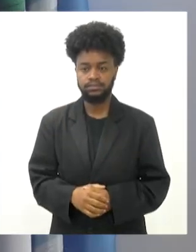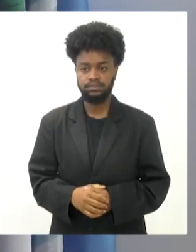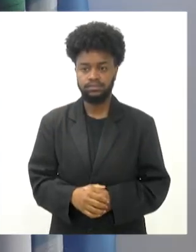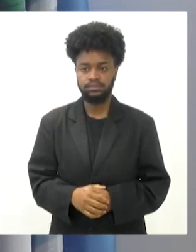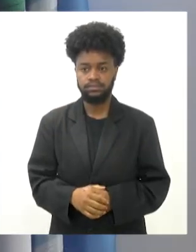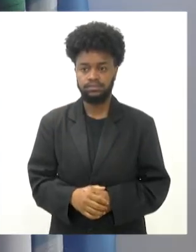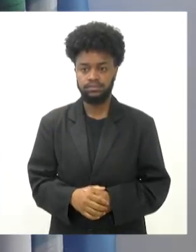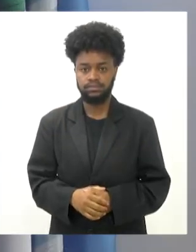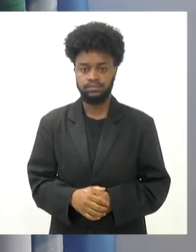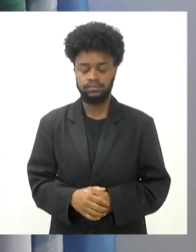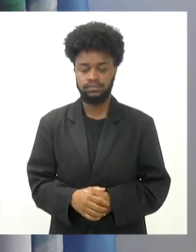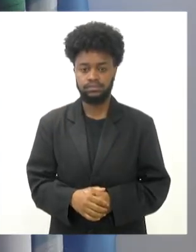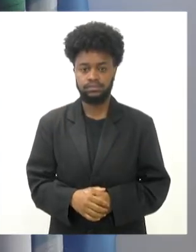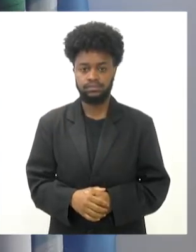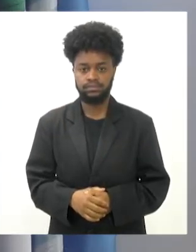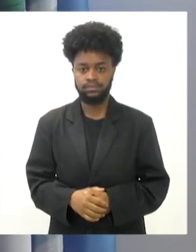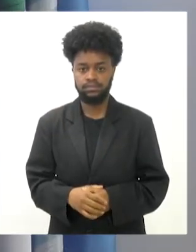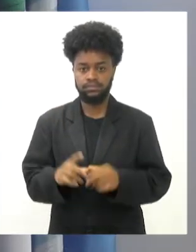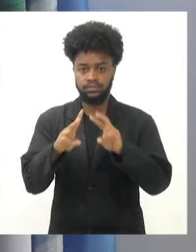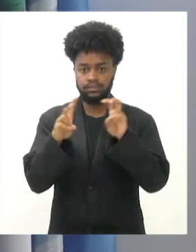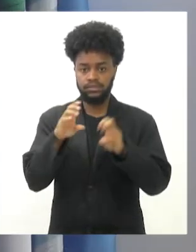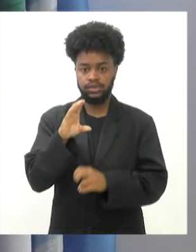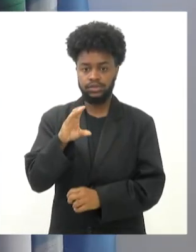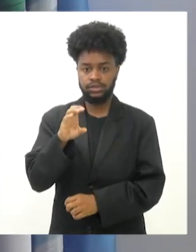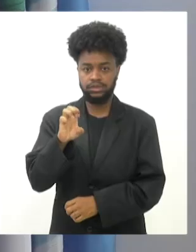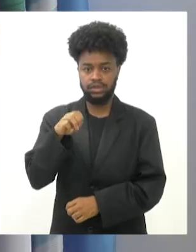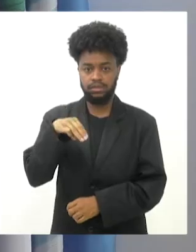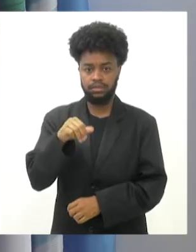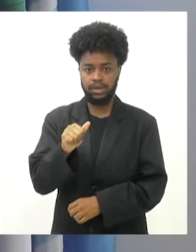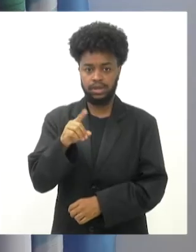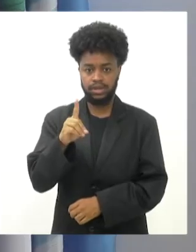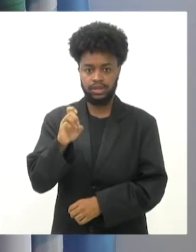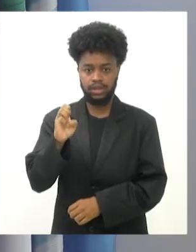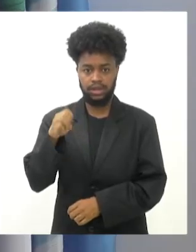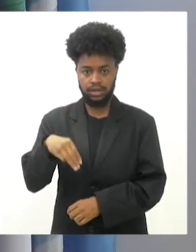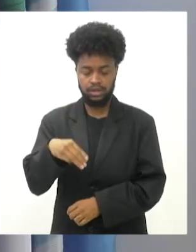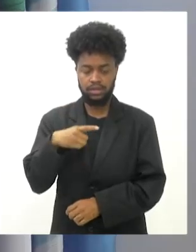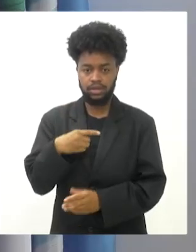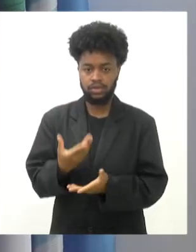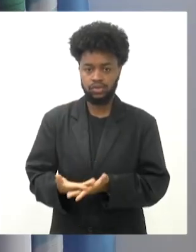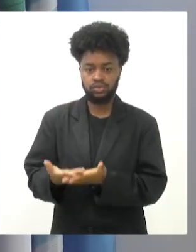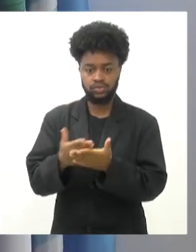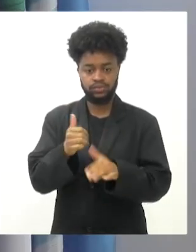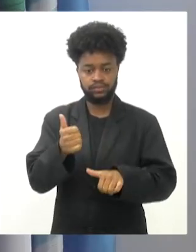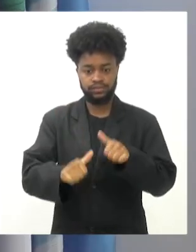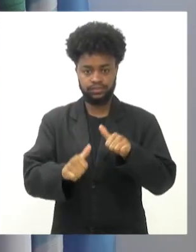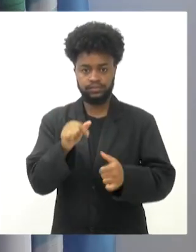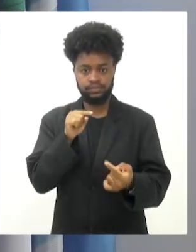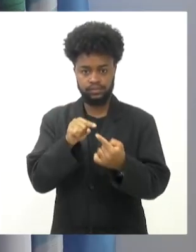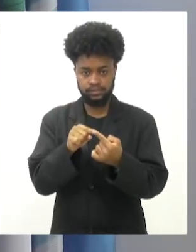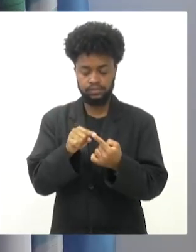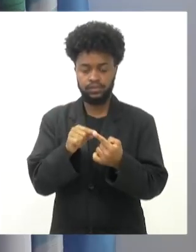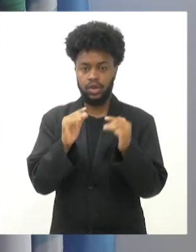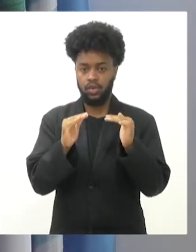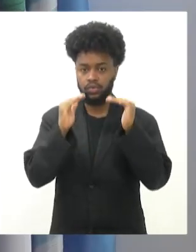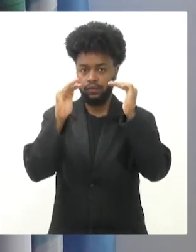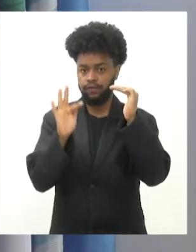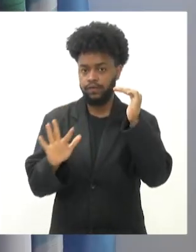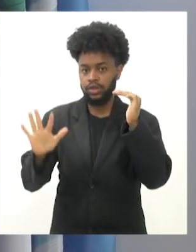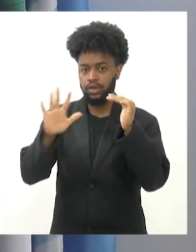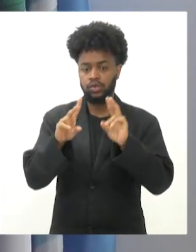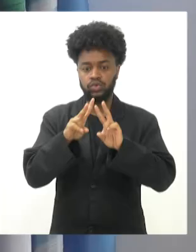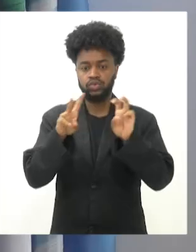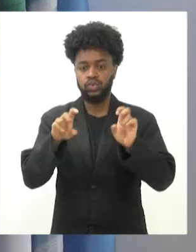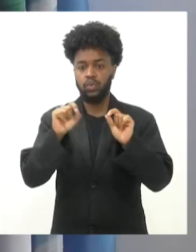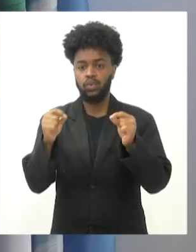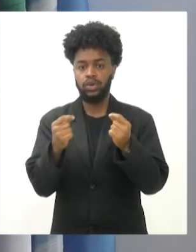a questão aqui do CEMADEM, que é o estudo efetivo do CEMADEM, Autoridade Federal, sobre a